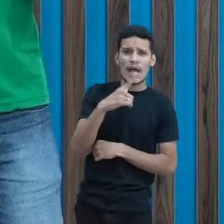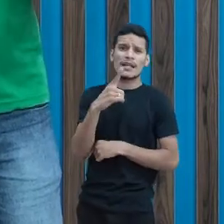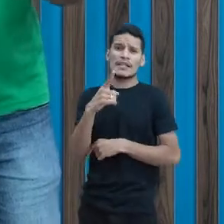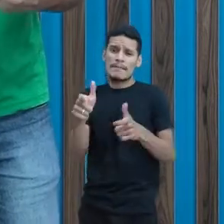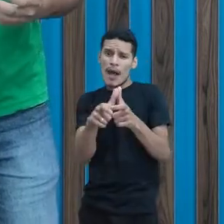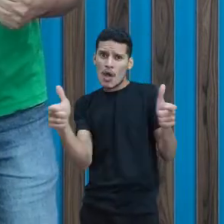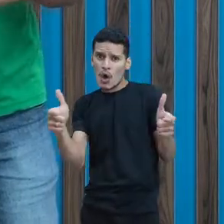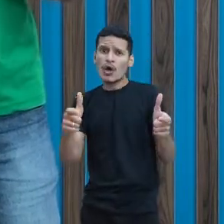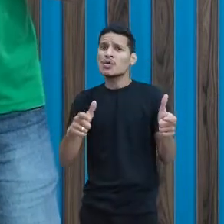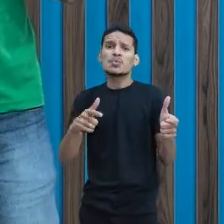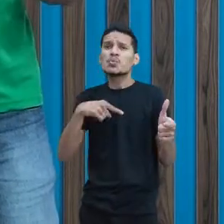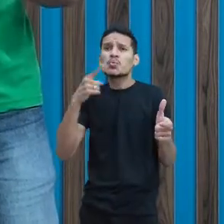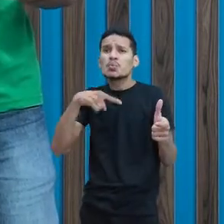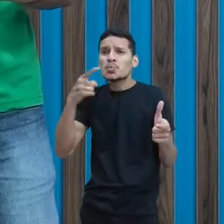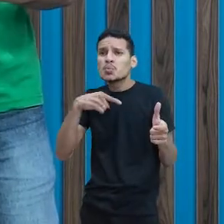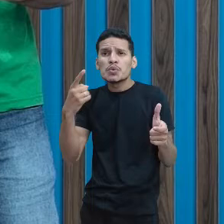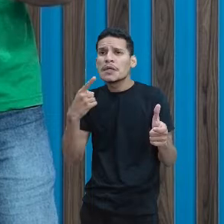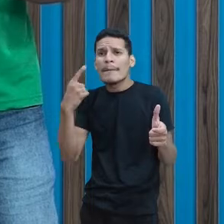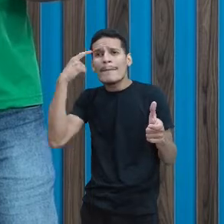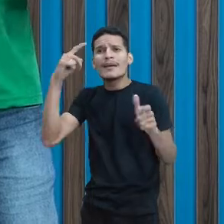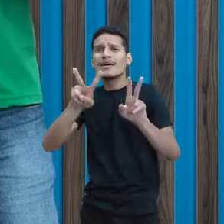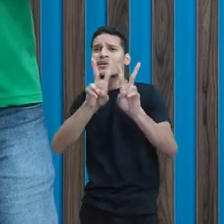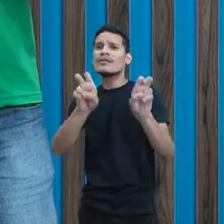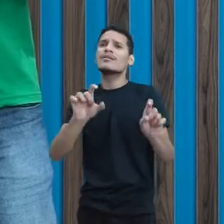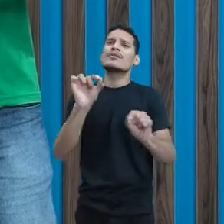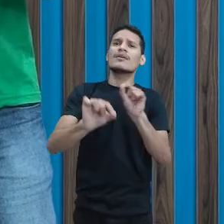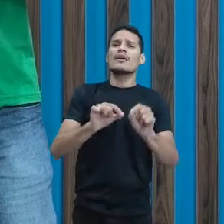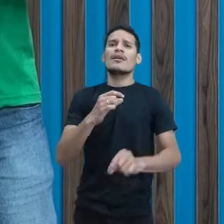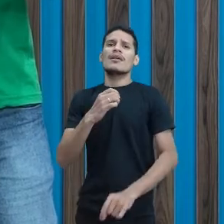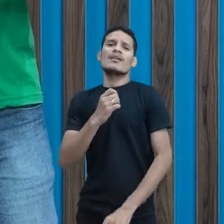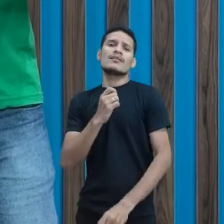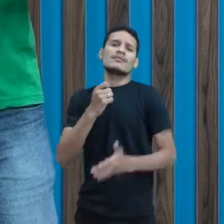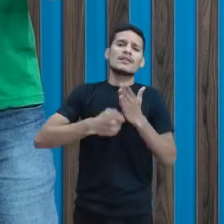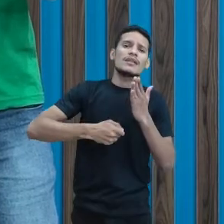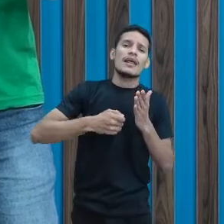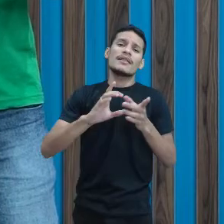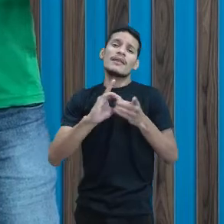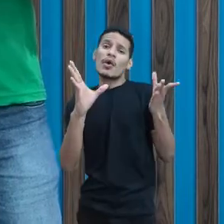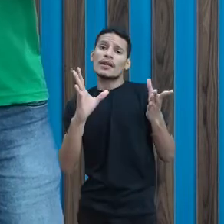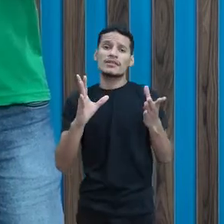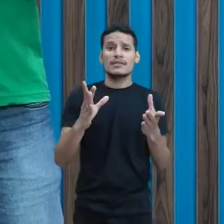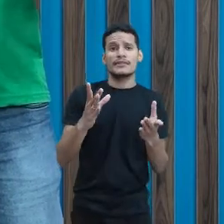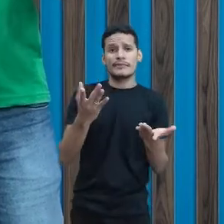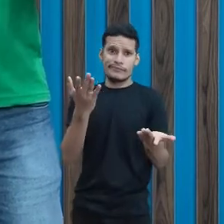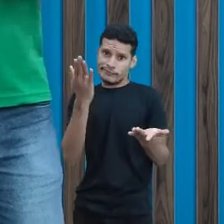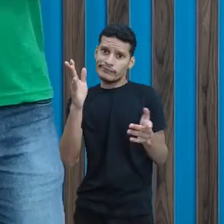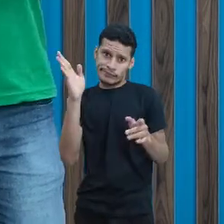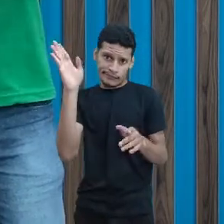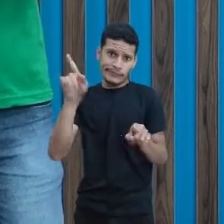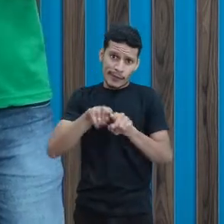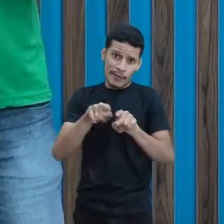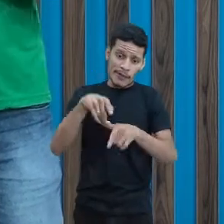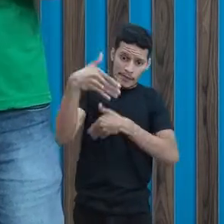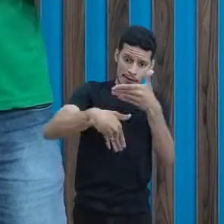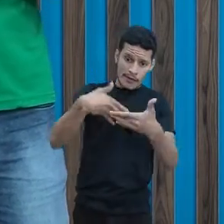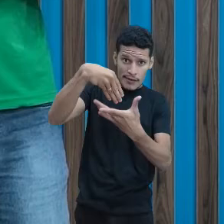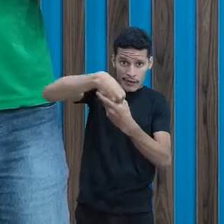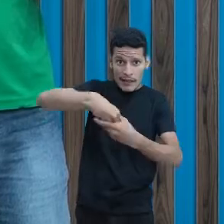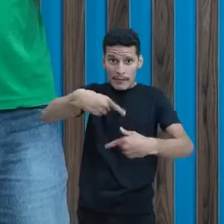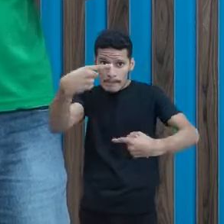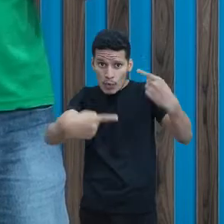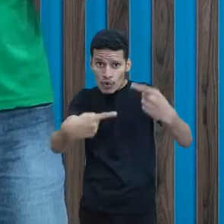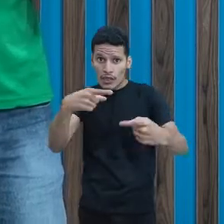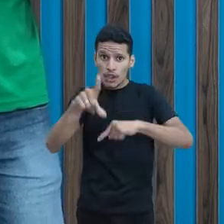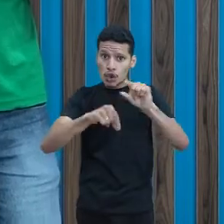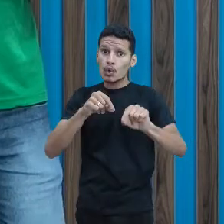valor da democracia, o valor da liberdade e de uma participação efetiva nas decisões políticas, porque esse é,